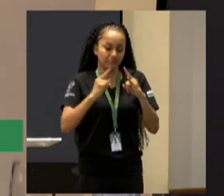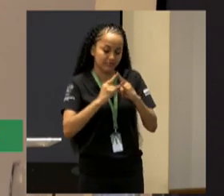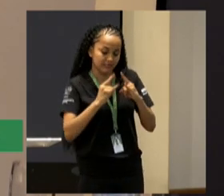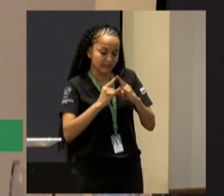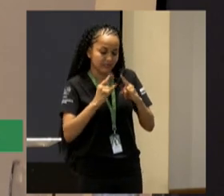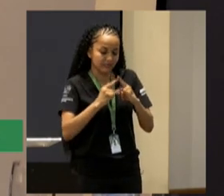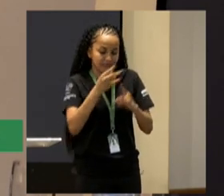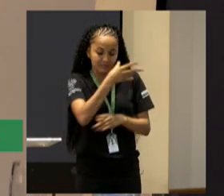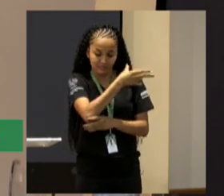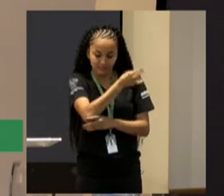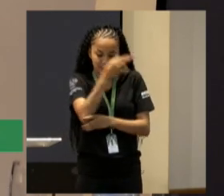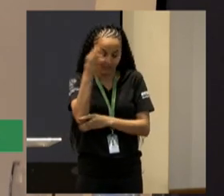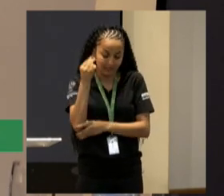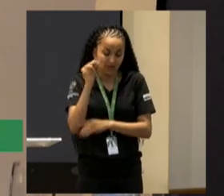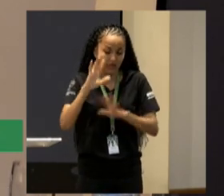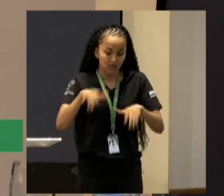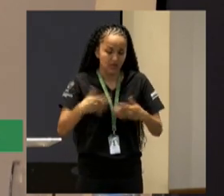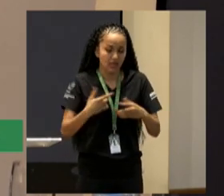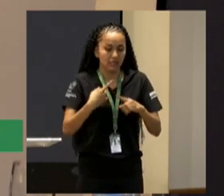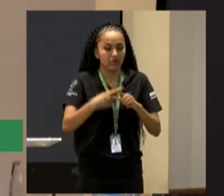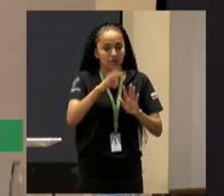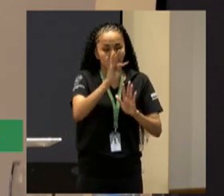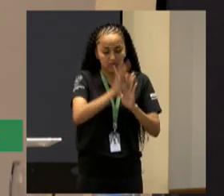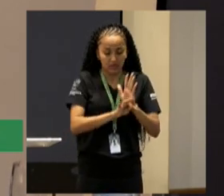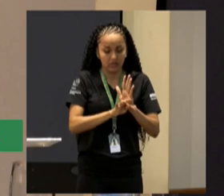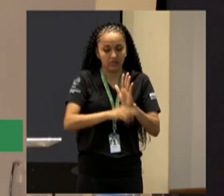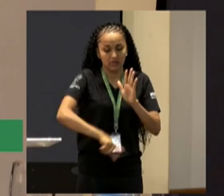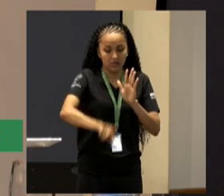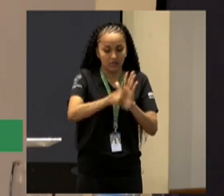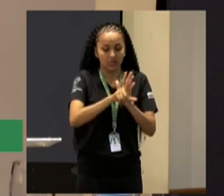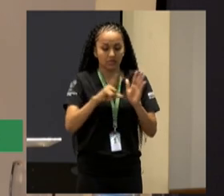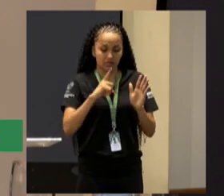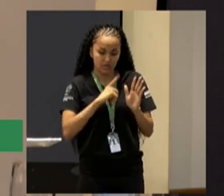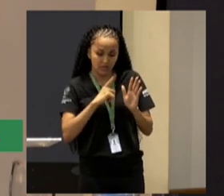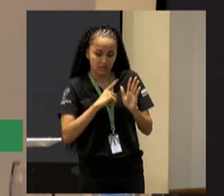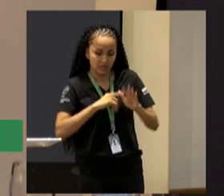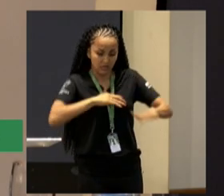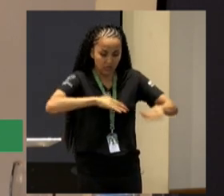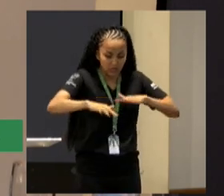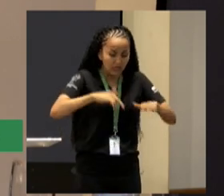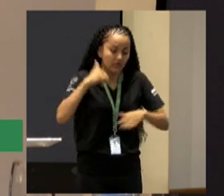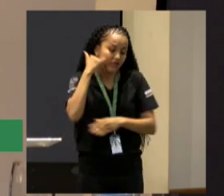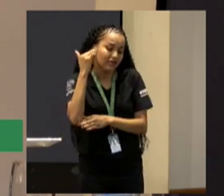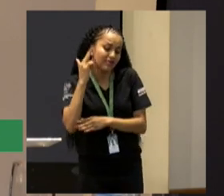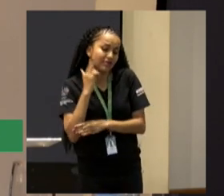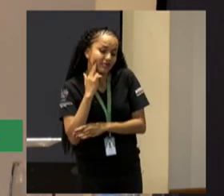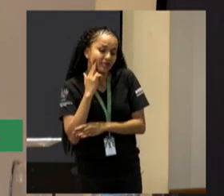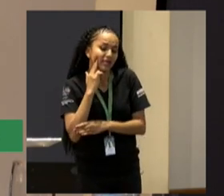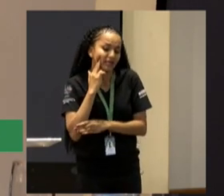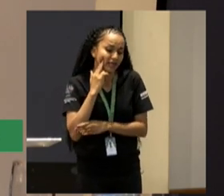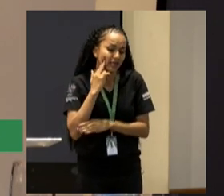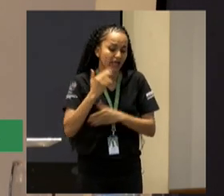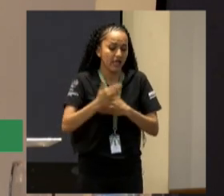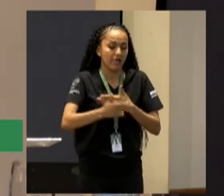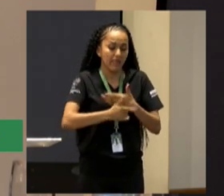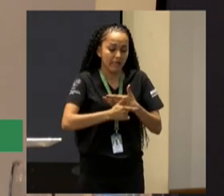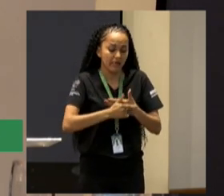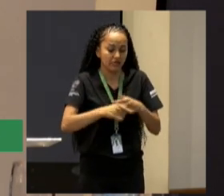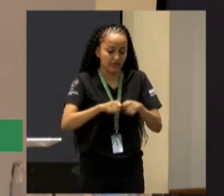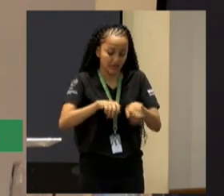institucionalidade municipal, pois no texto da lei havia a proposição de que o movimento negro estaria incumbido de fazer